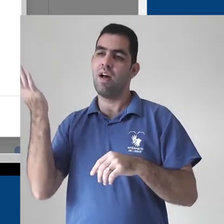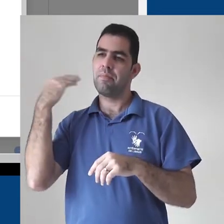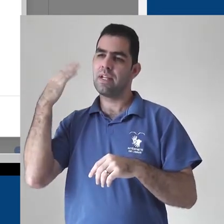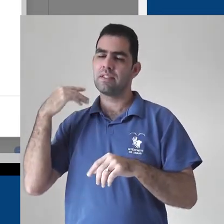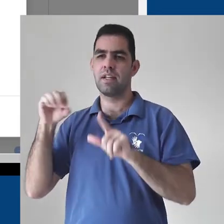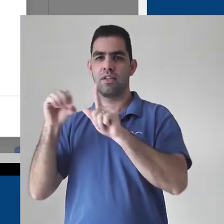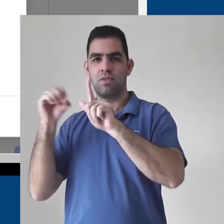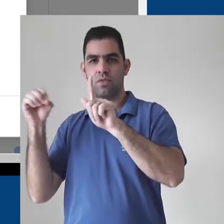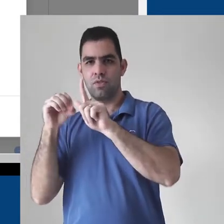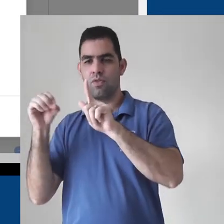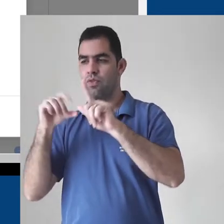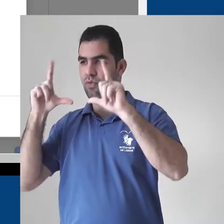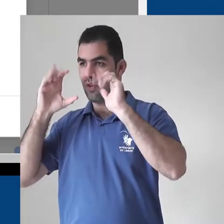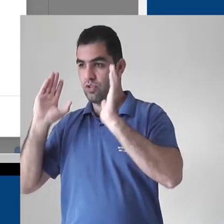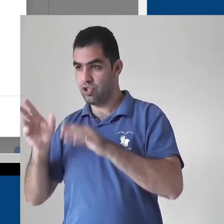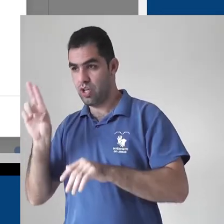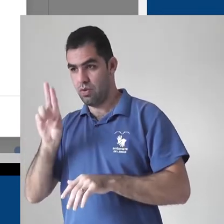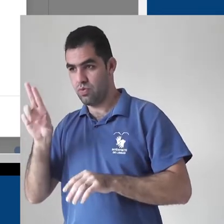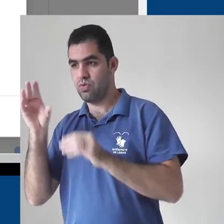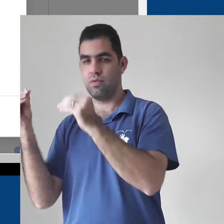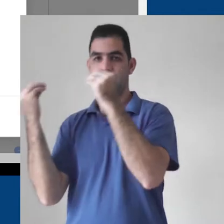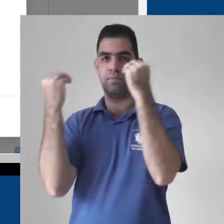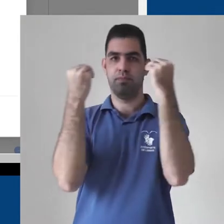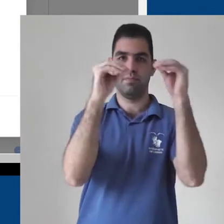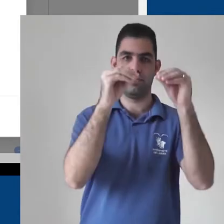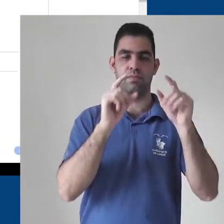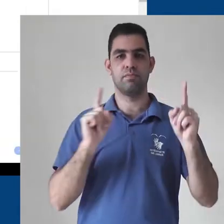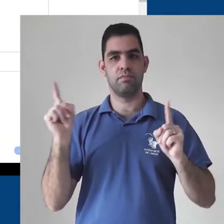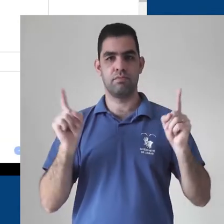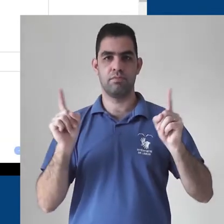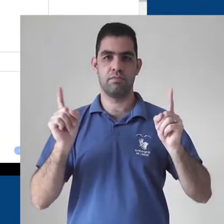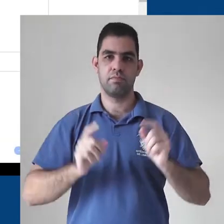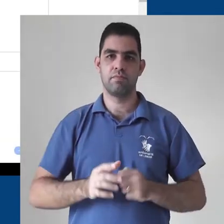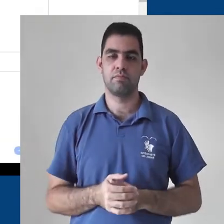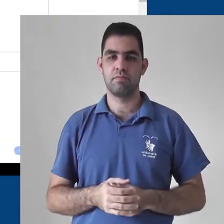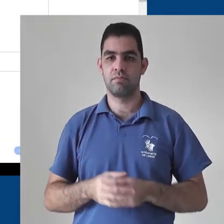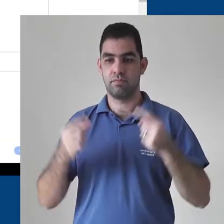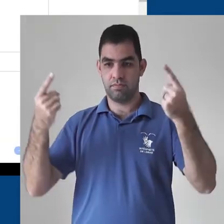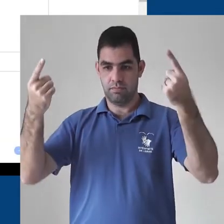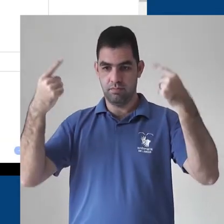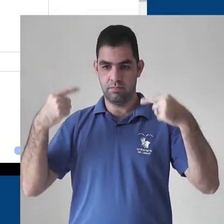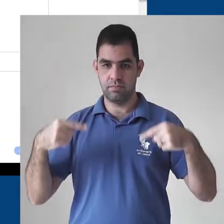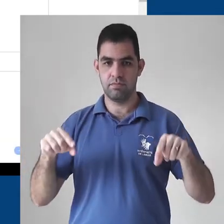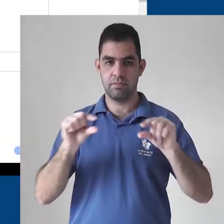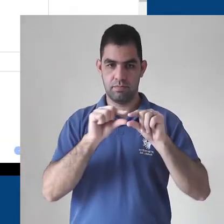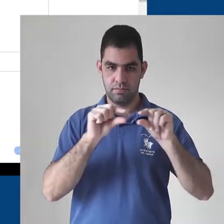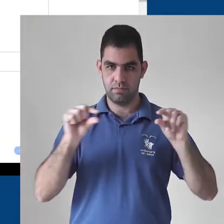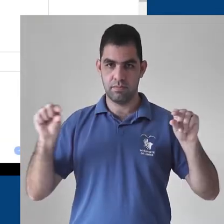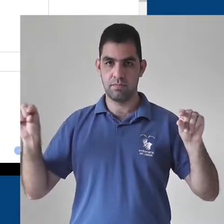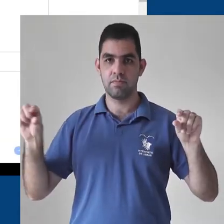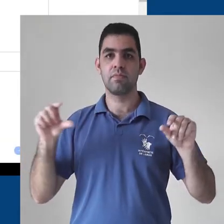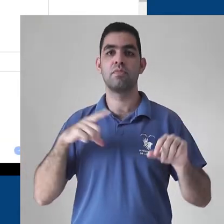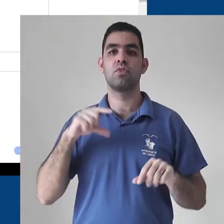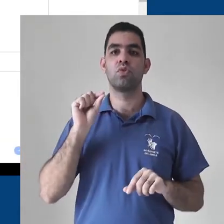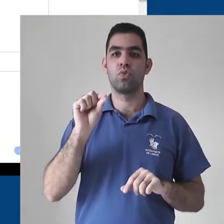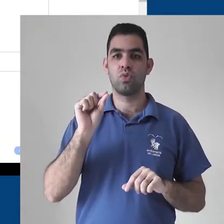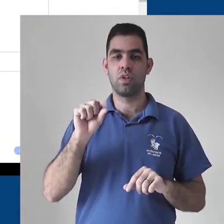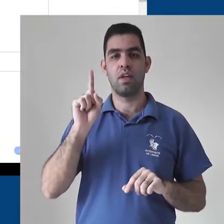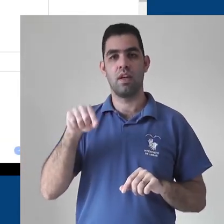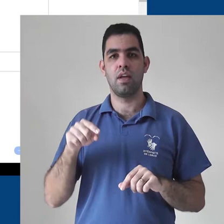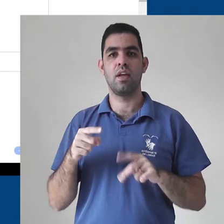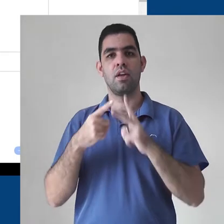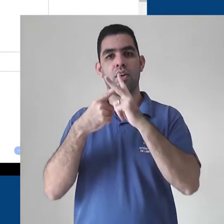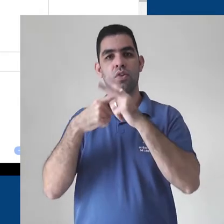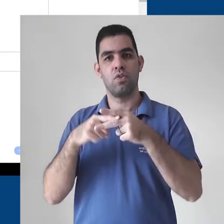fotos que já utilizou como foto de perfil anteriormente em conta da Google logo abaixo da configuração de foto podemos